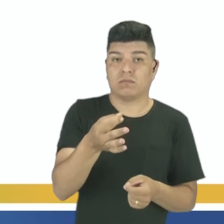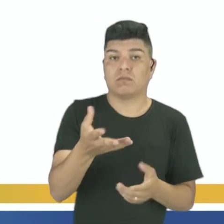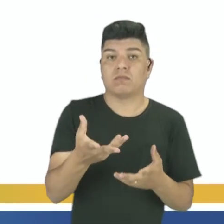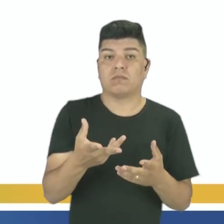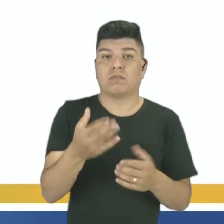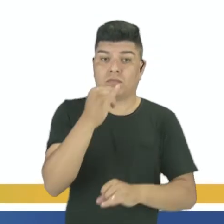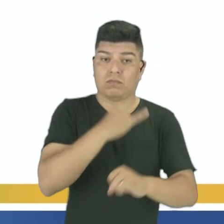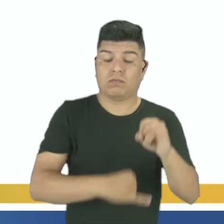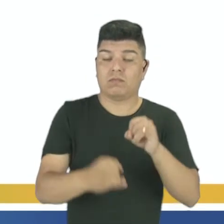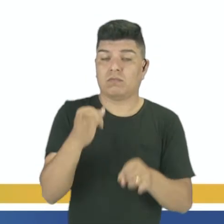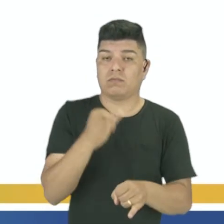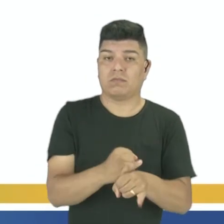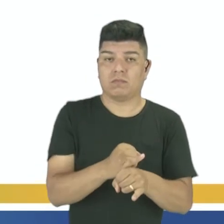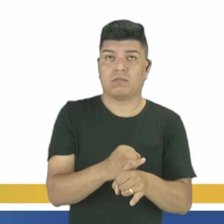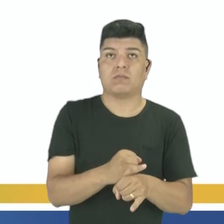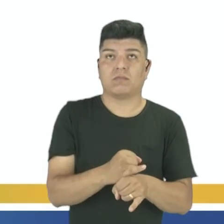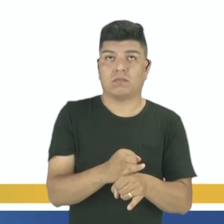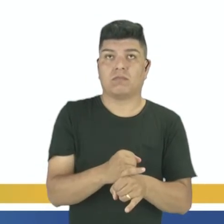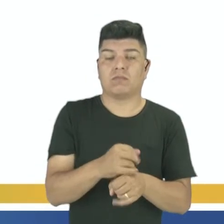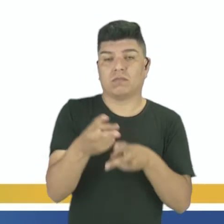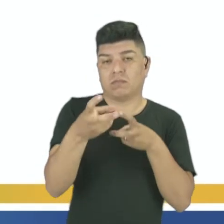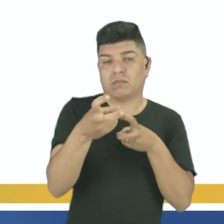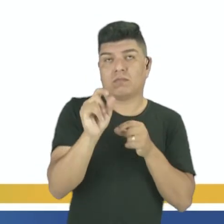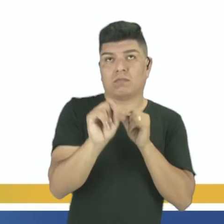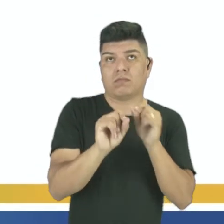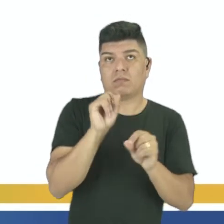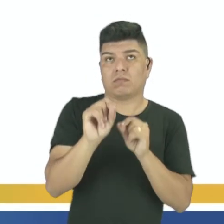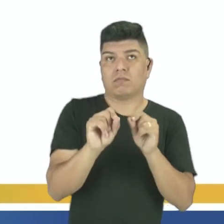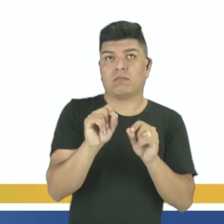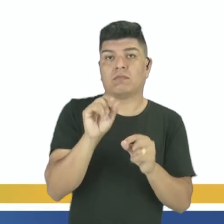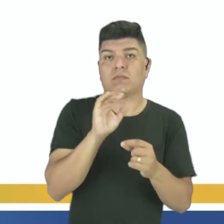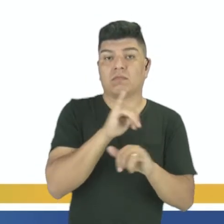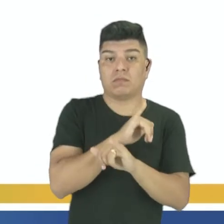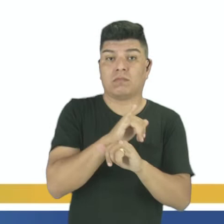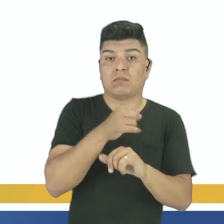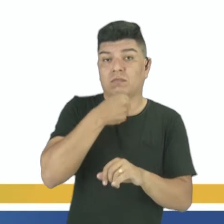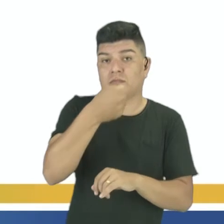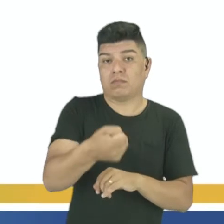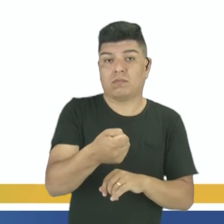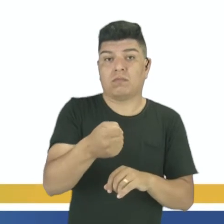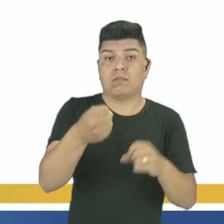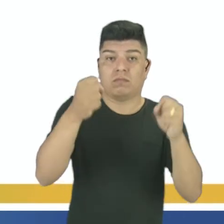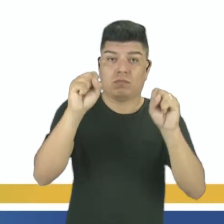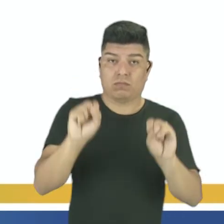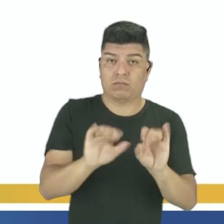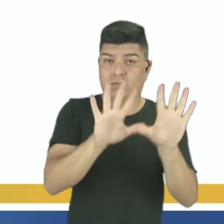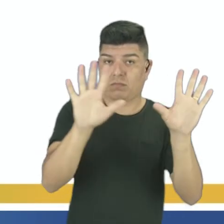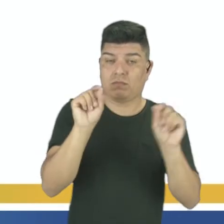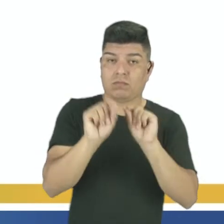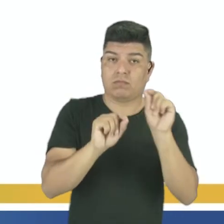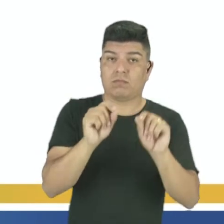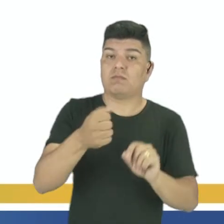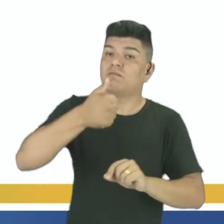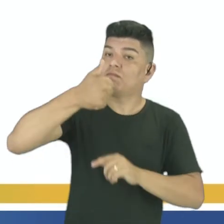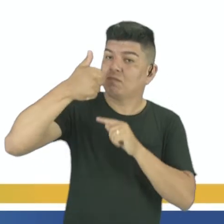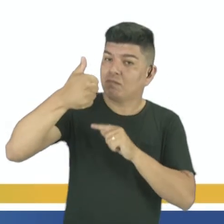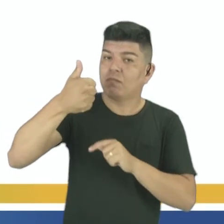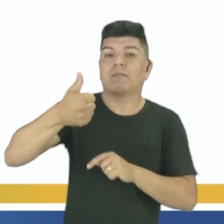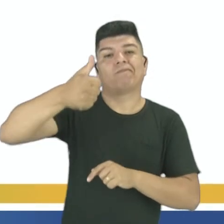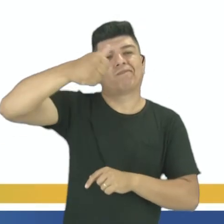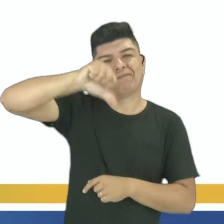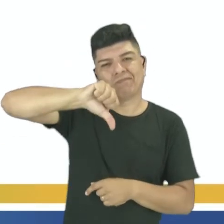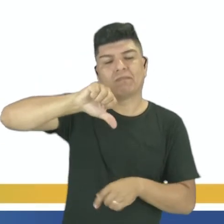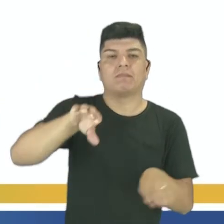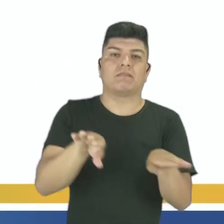a internet. Podemos perceber que a reportagem deixa claro que há o lado positivo e